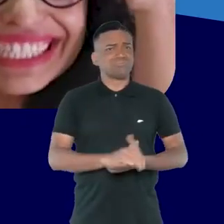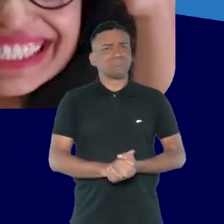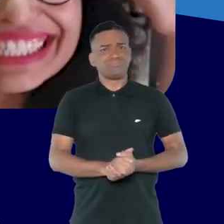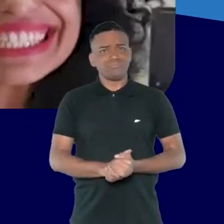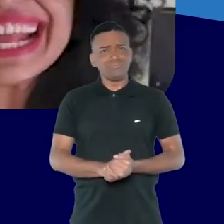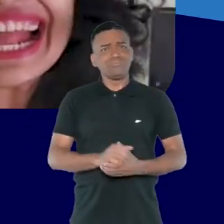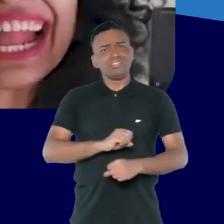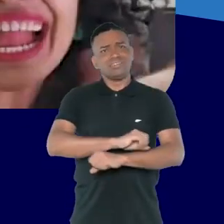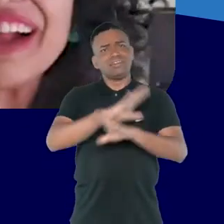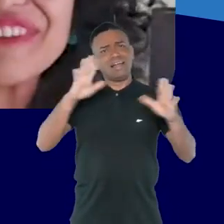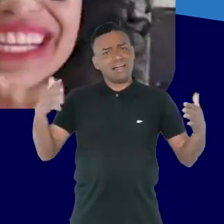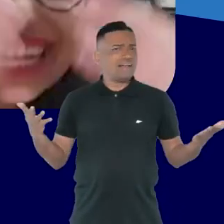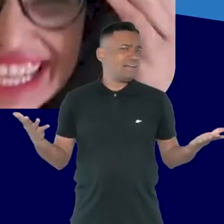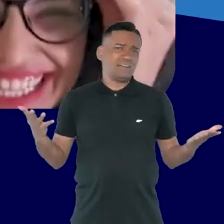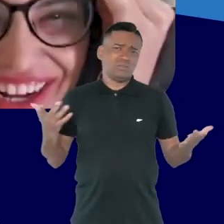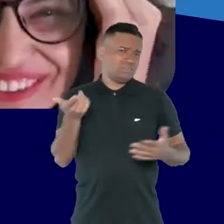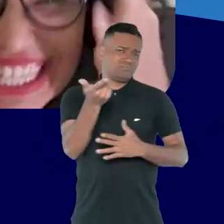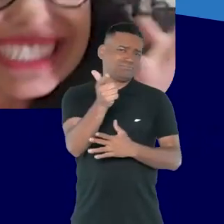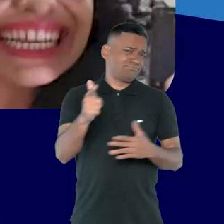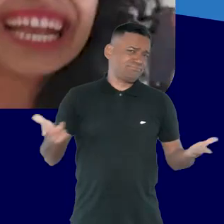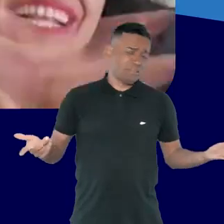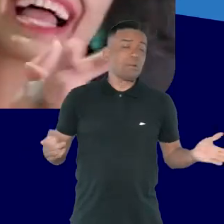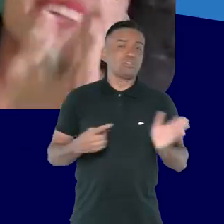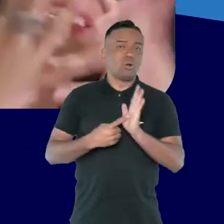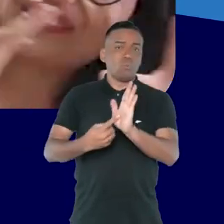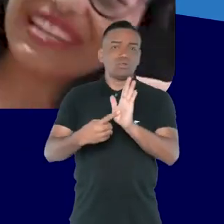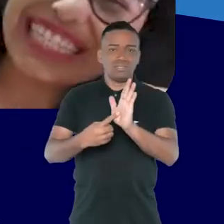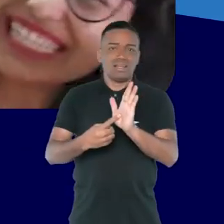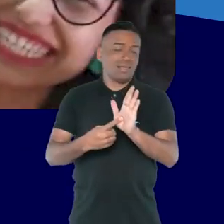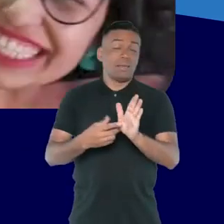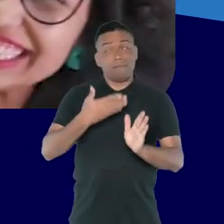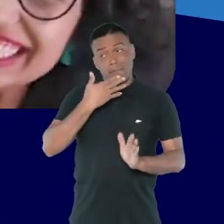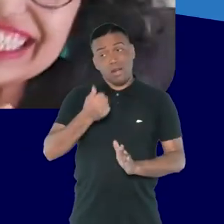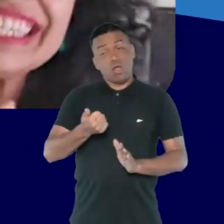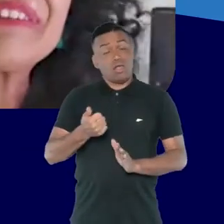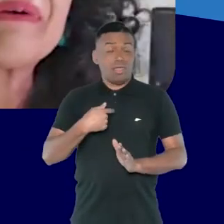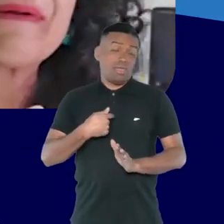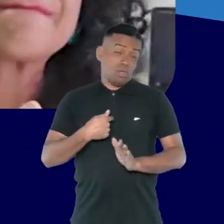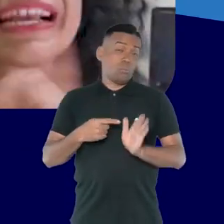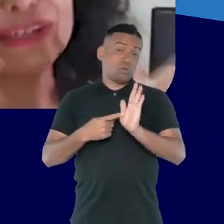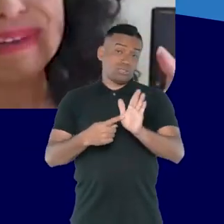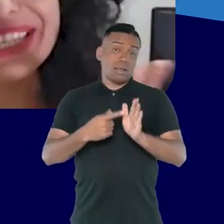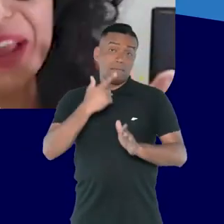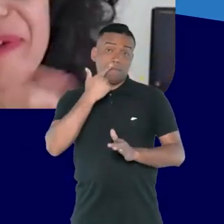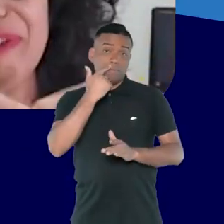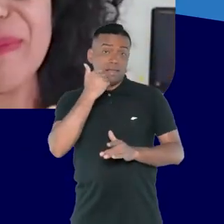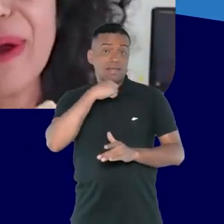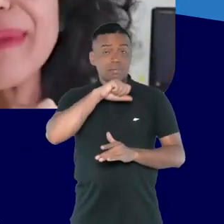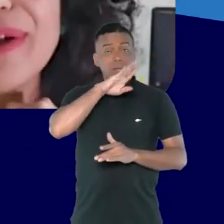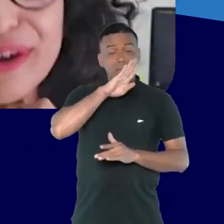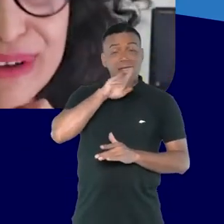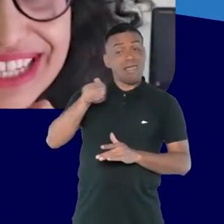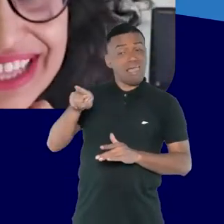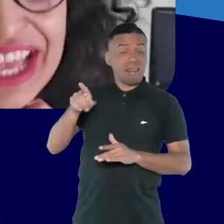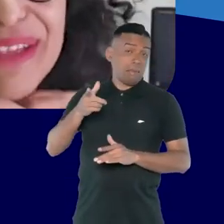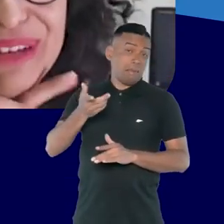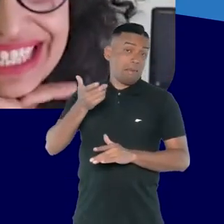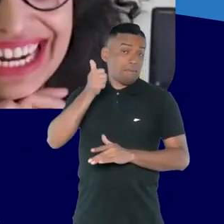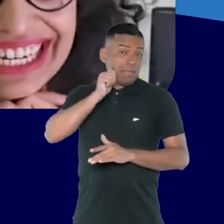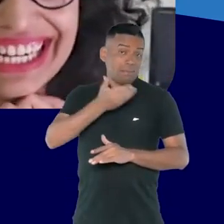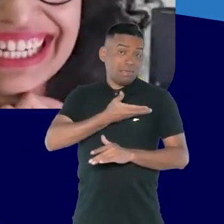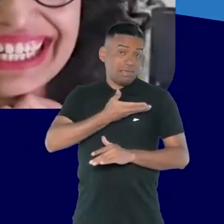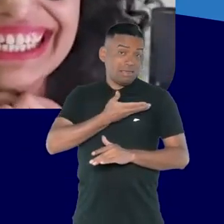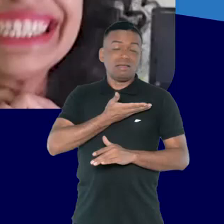prima. O que tá acontecendo? Claro que isso não existe. Mas eu mostrei, porque eu falei, bom, é melhor eu mostrar do que